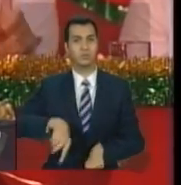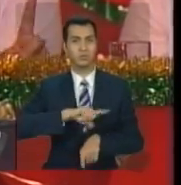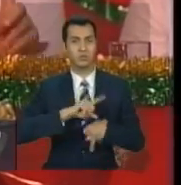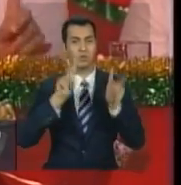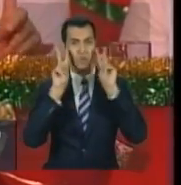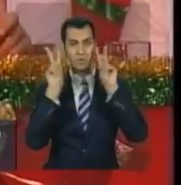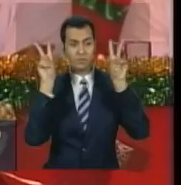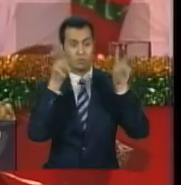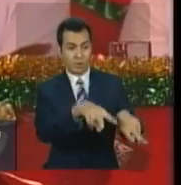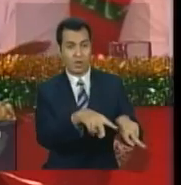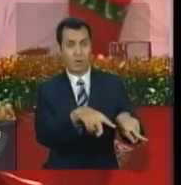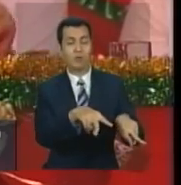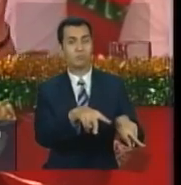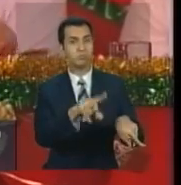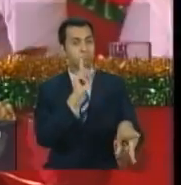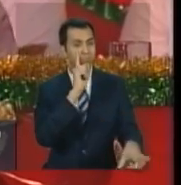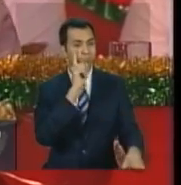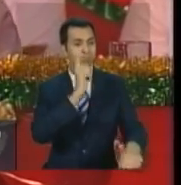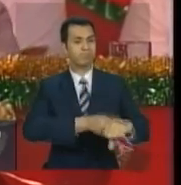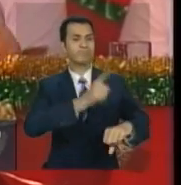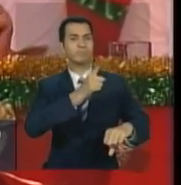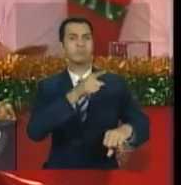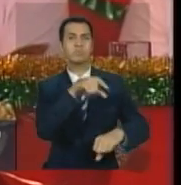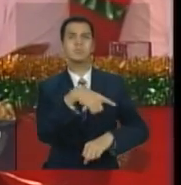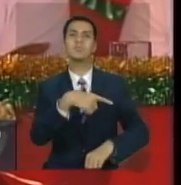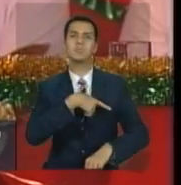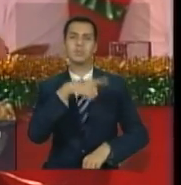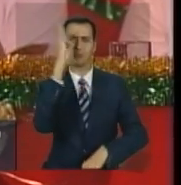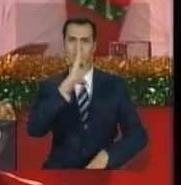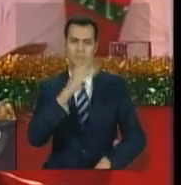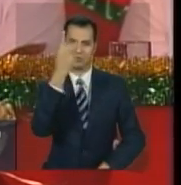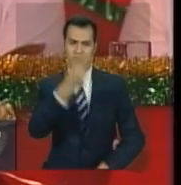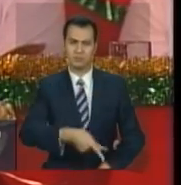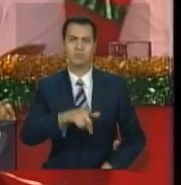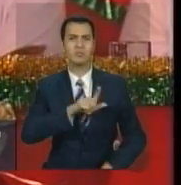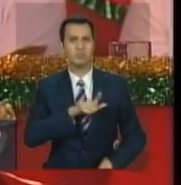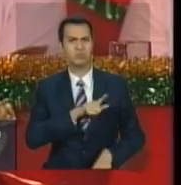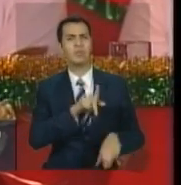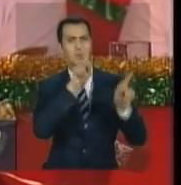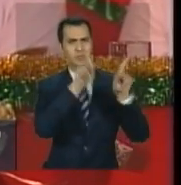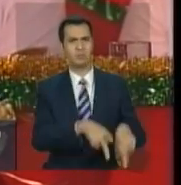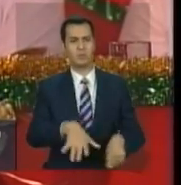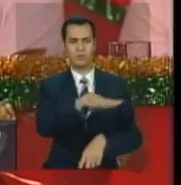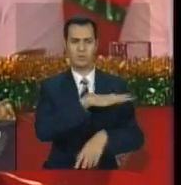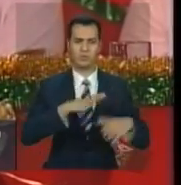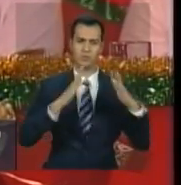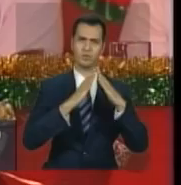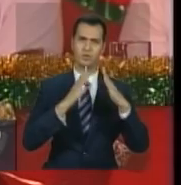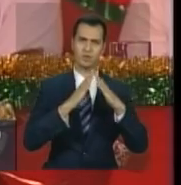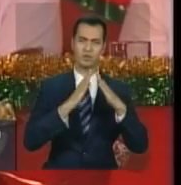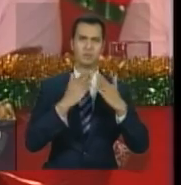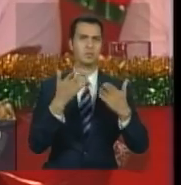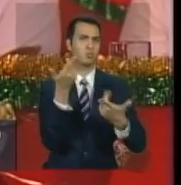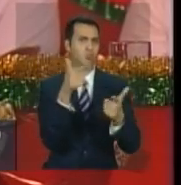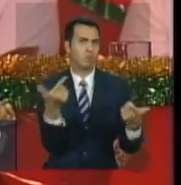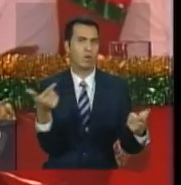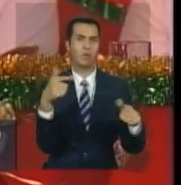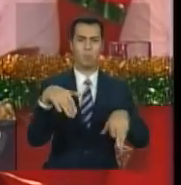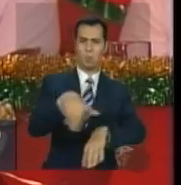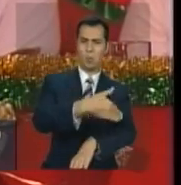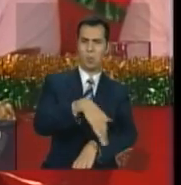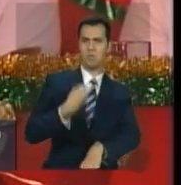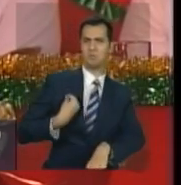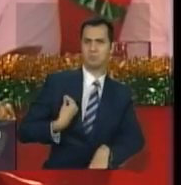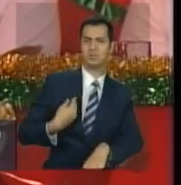nós enxergamos que no Brasil existia uma população de rua e uma população de catadores